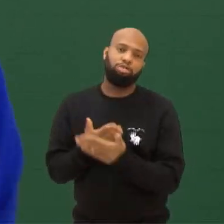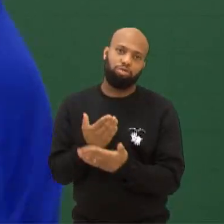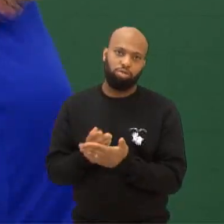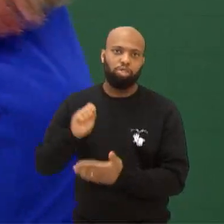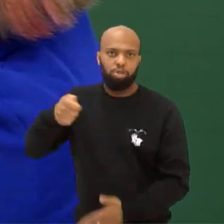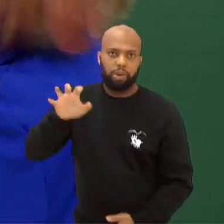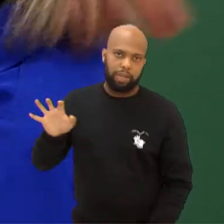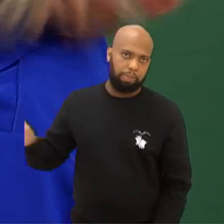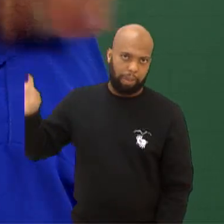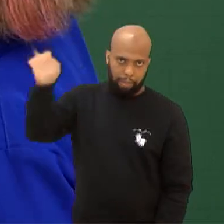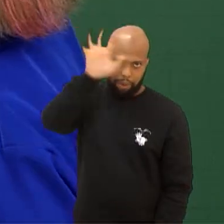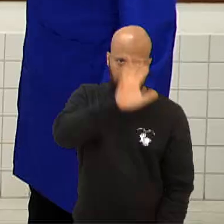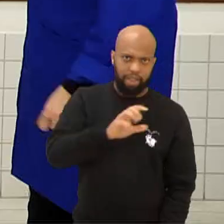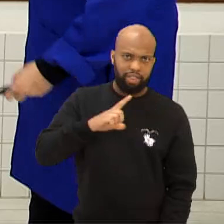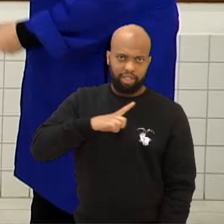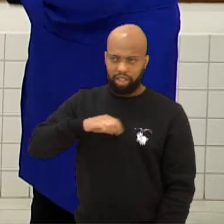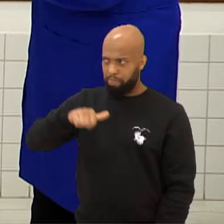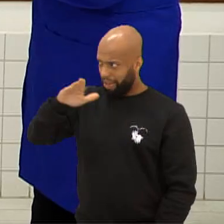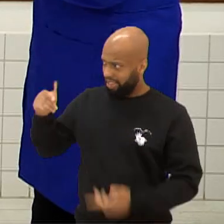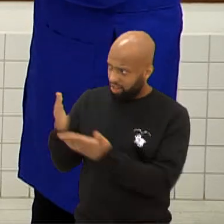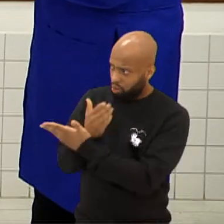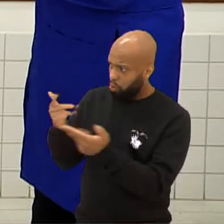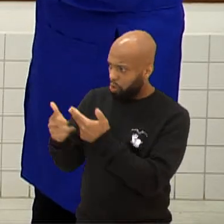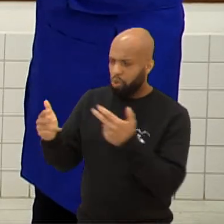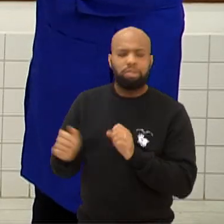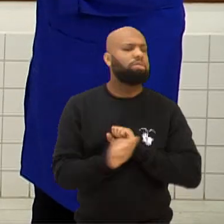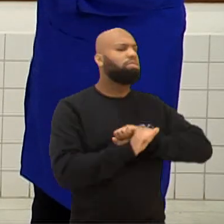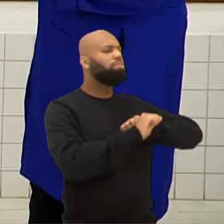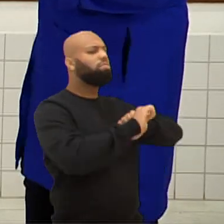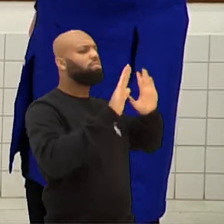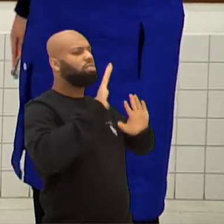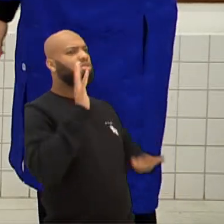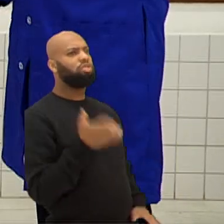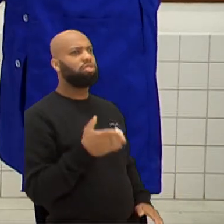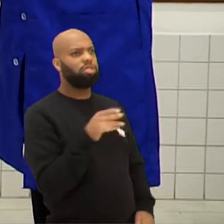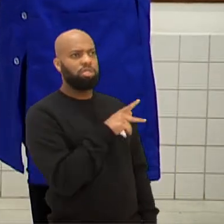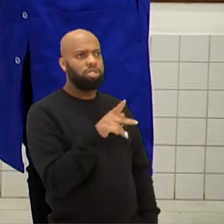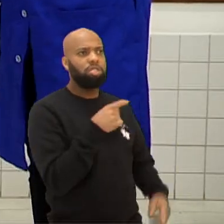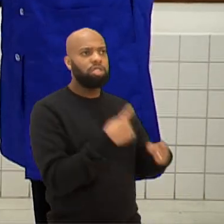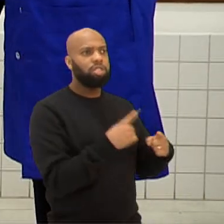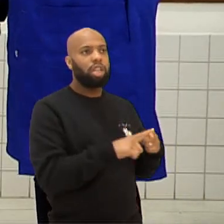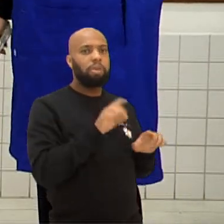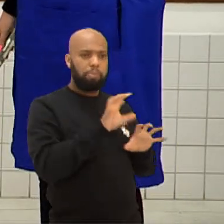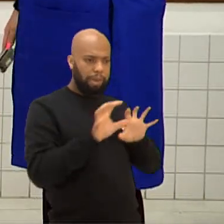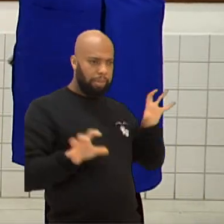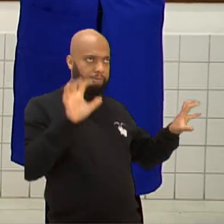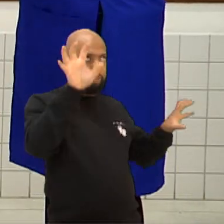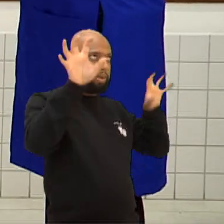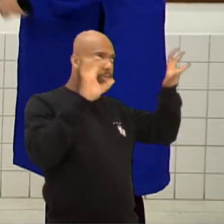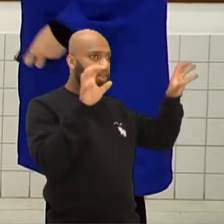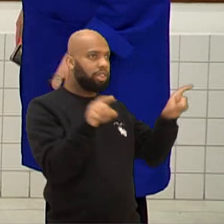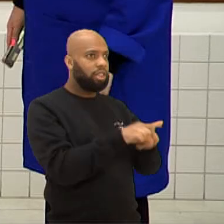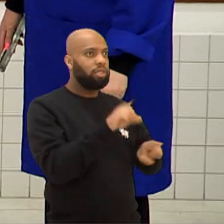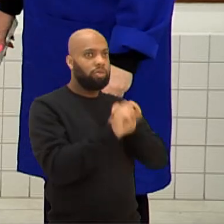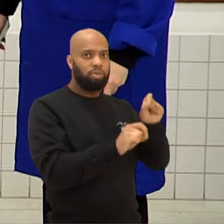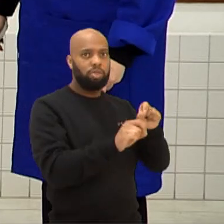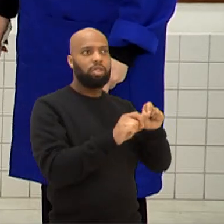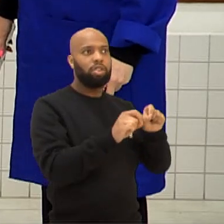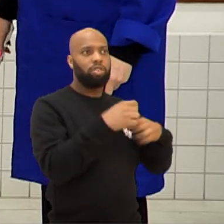Sahel. Quer falar mais alguma coisinha, professora? Não, está bem explanado por regiões e o